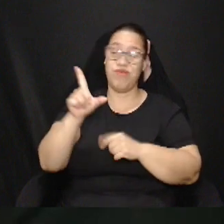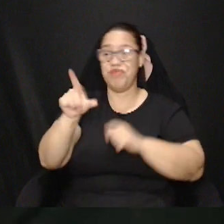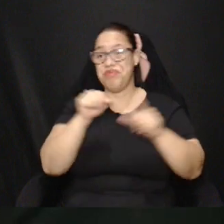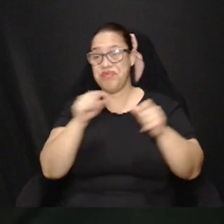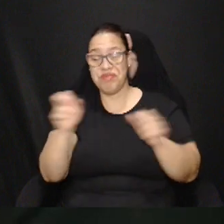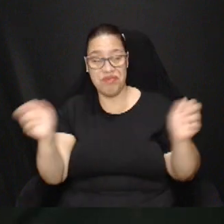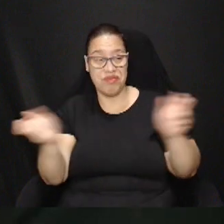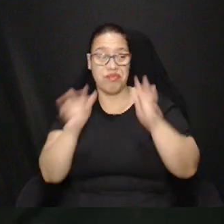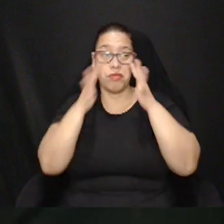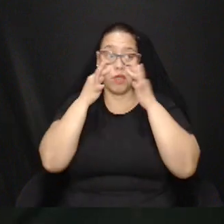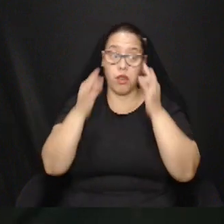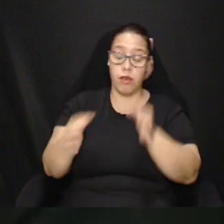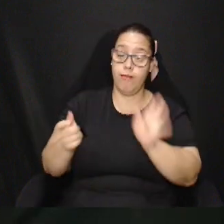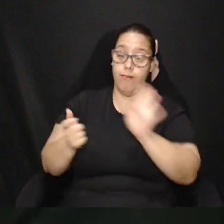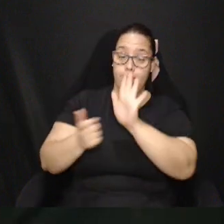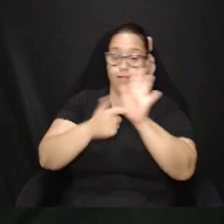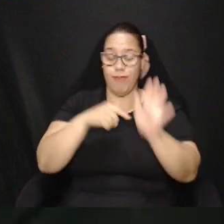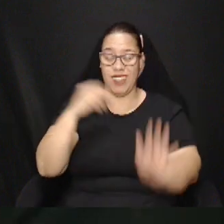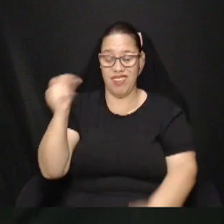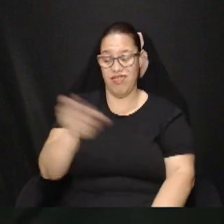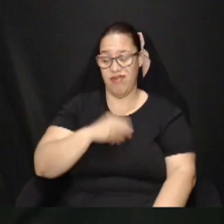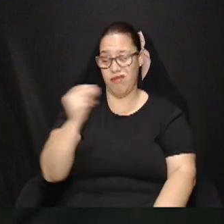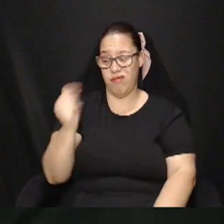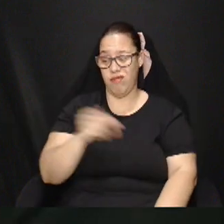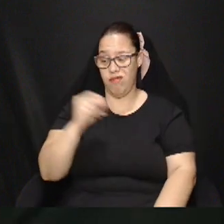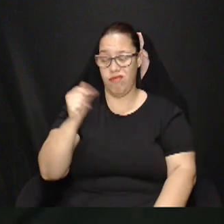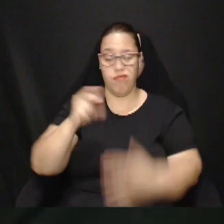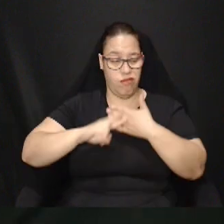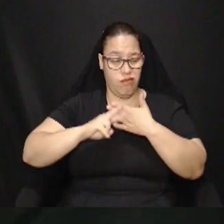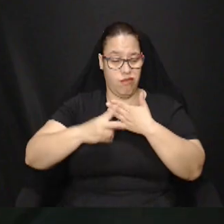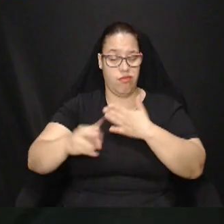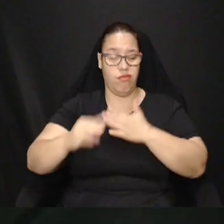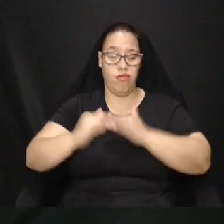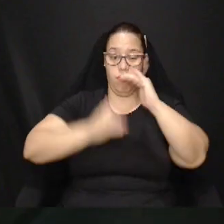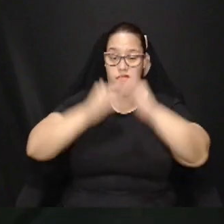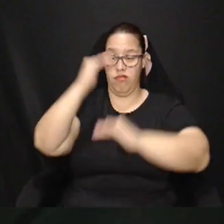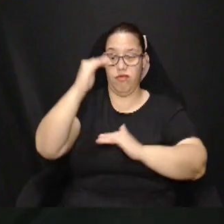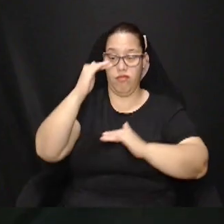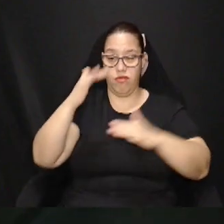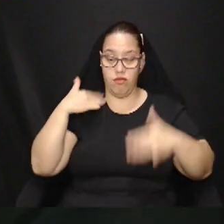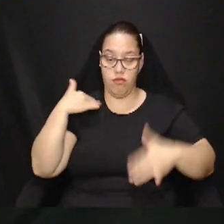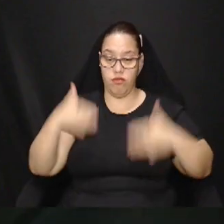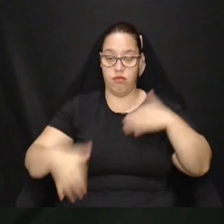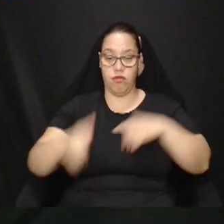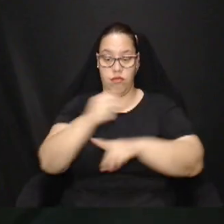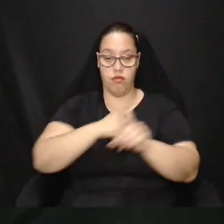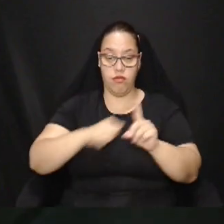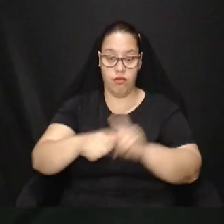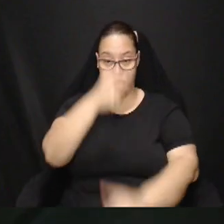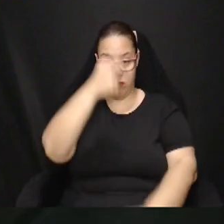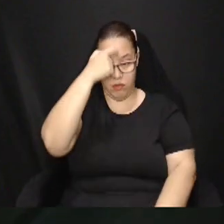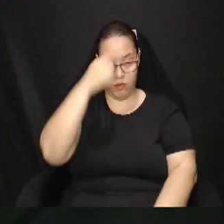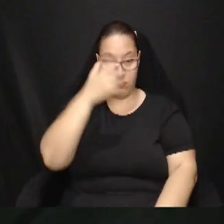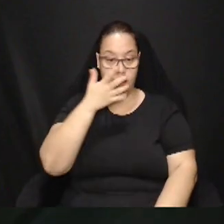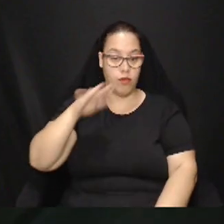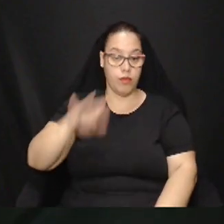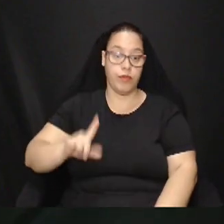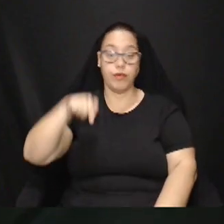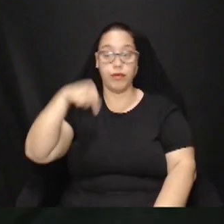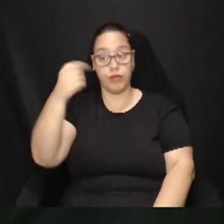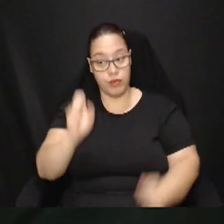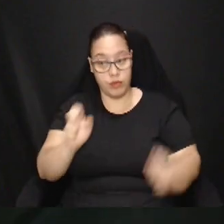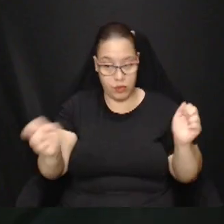da exposição prolongada que pode impactar o desenvolvimento físico, psicológico e social das crianças. Outro ponto destacado é a